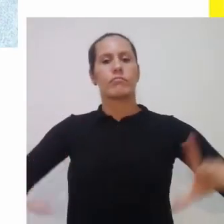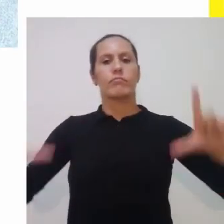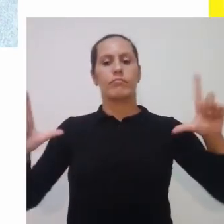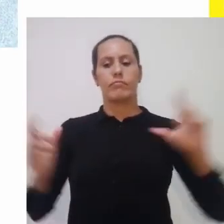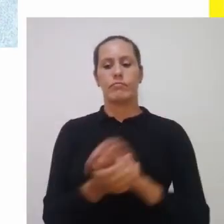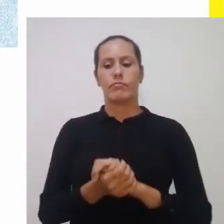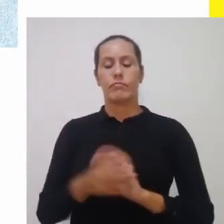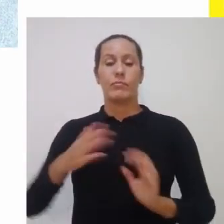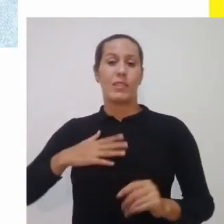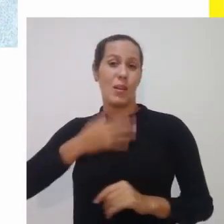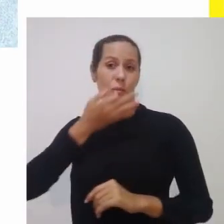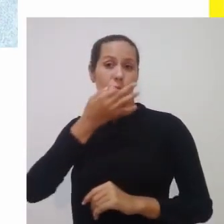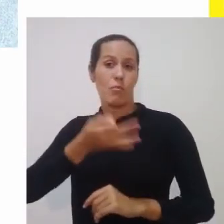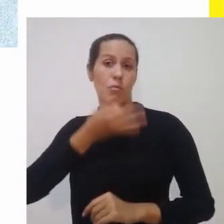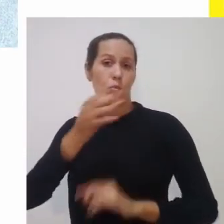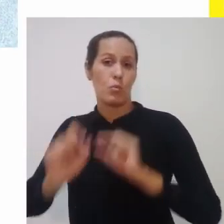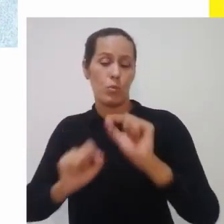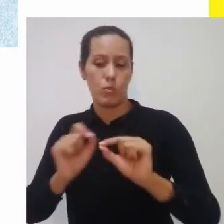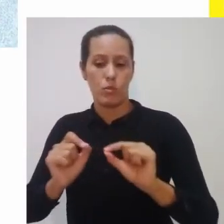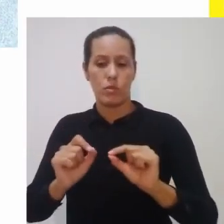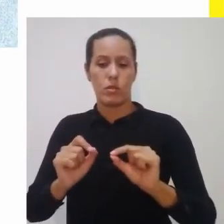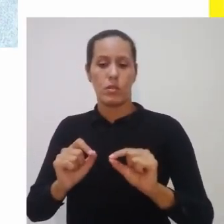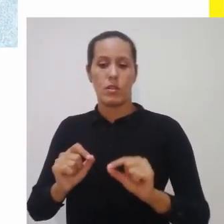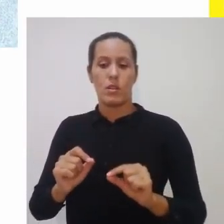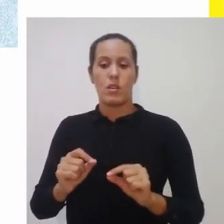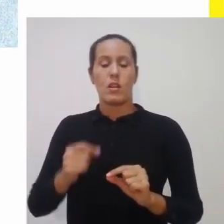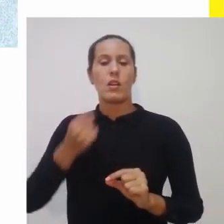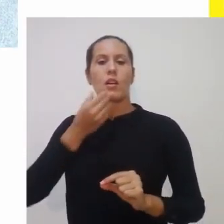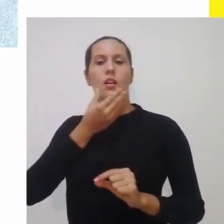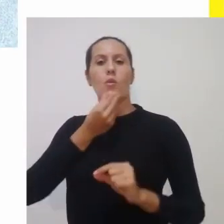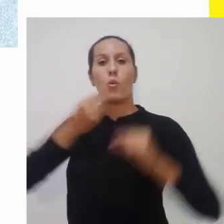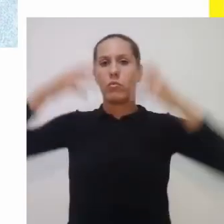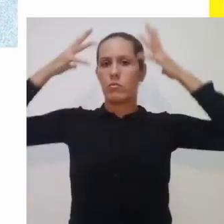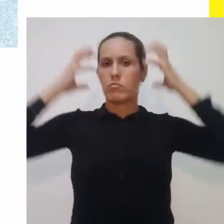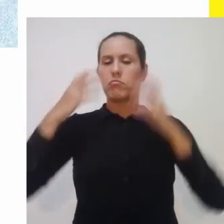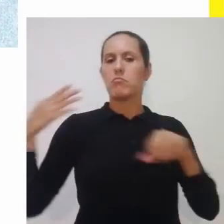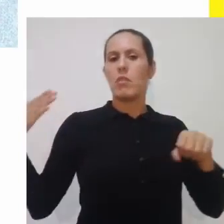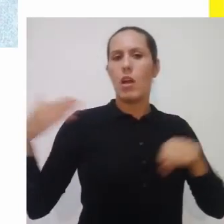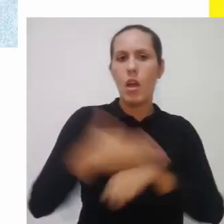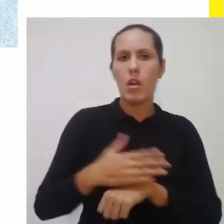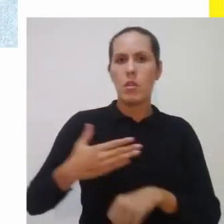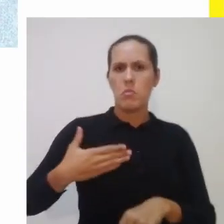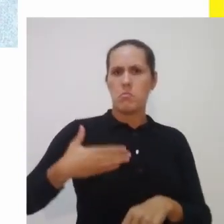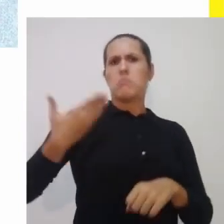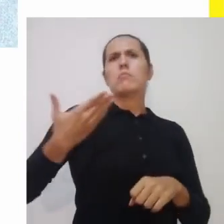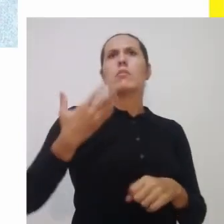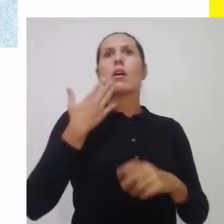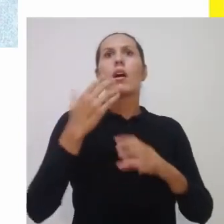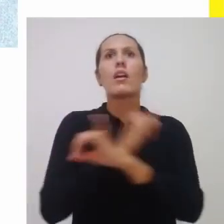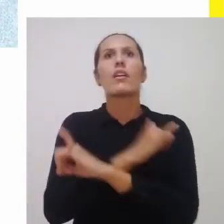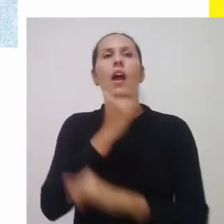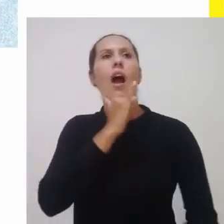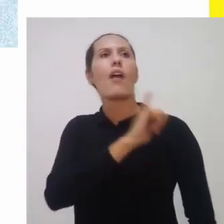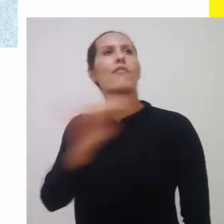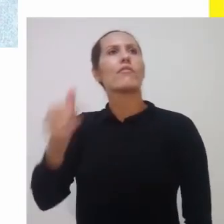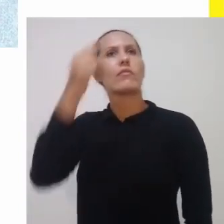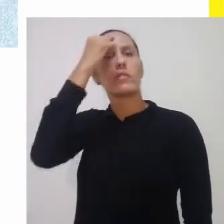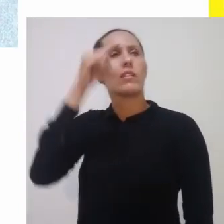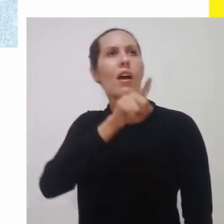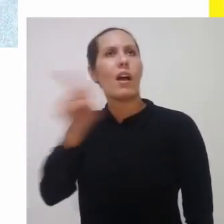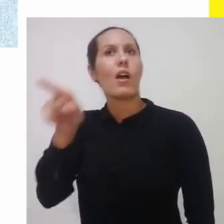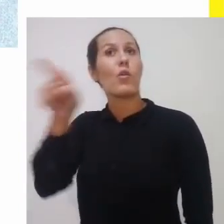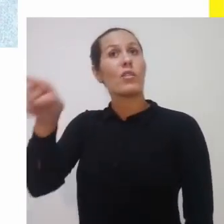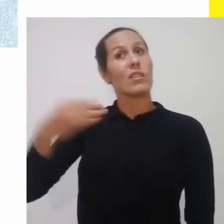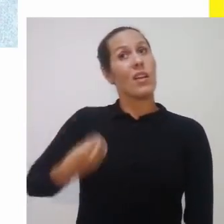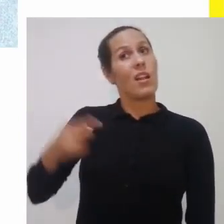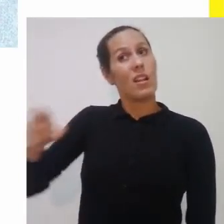na tela também. A minha sugestão é a seguinte. Rubel Hagrid entra intempestivamente com uma notícia assombrosa e informa Harry que ele é,